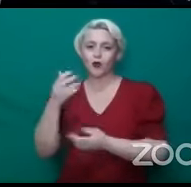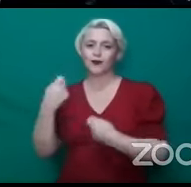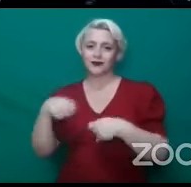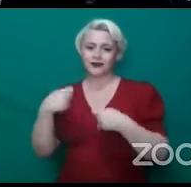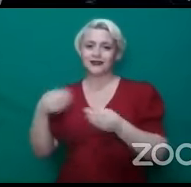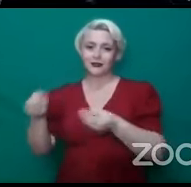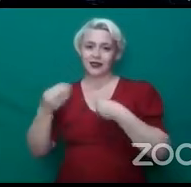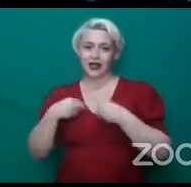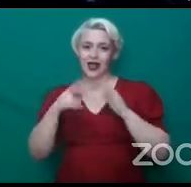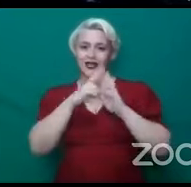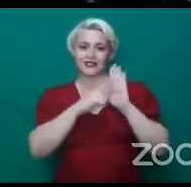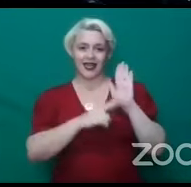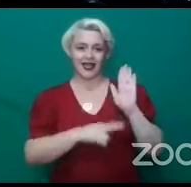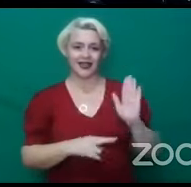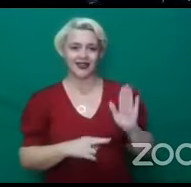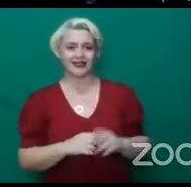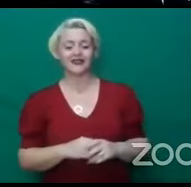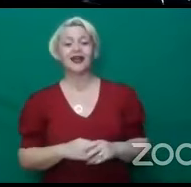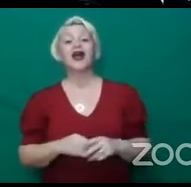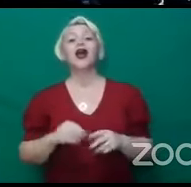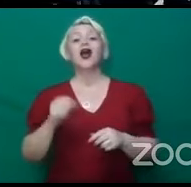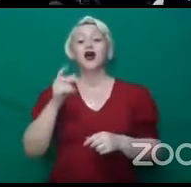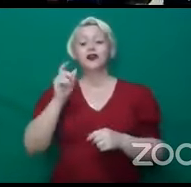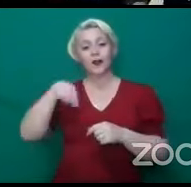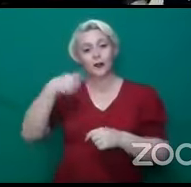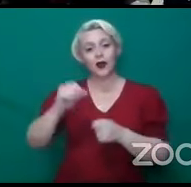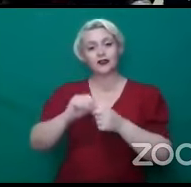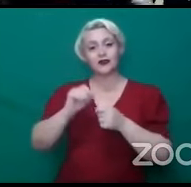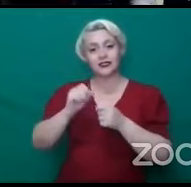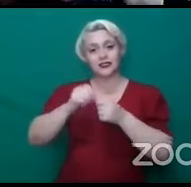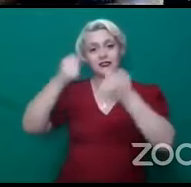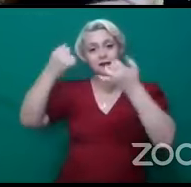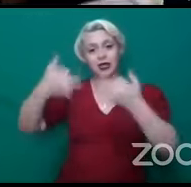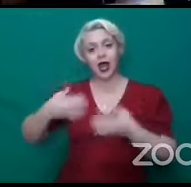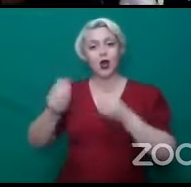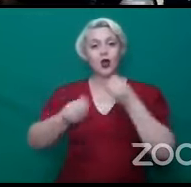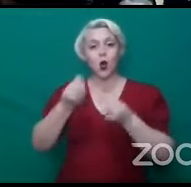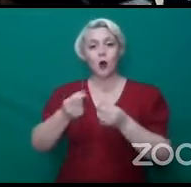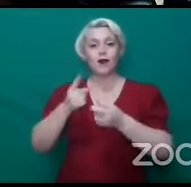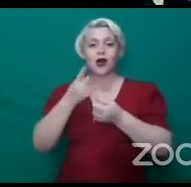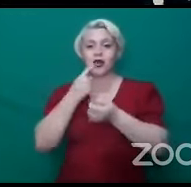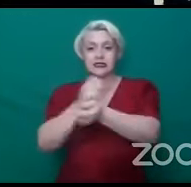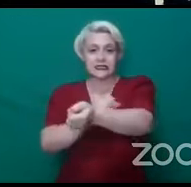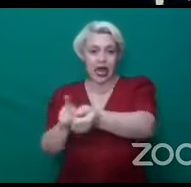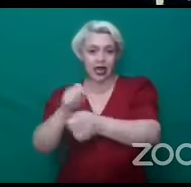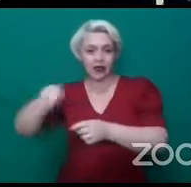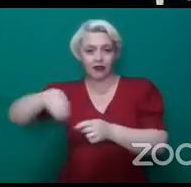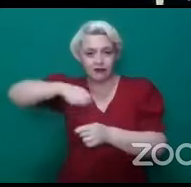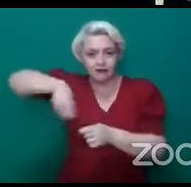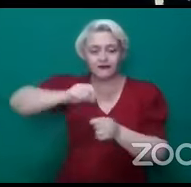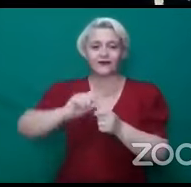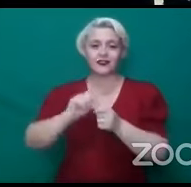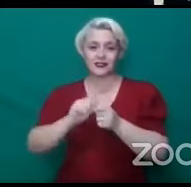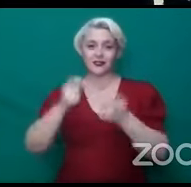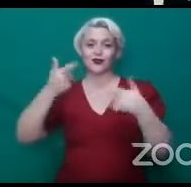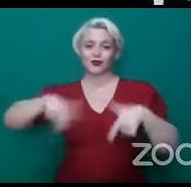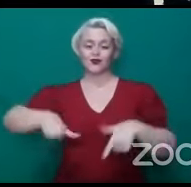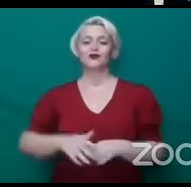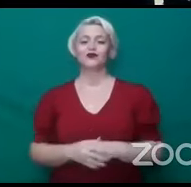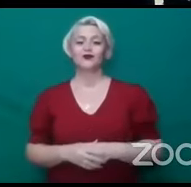gente aqui, vem saber fazer um sangue bom, igual que tá aparecendo no filme, viu? Sim. Foi muito bom E mesmo, ficou muito assim,